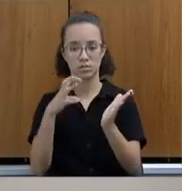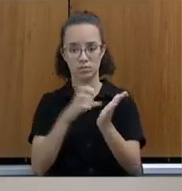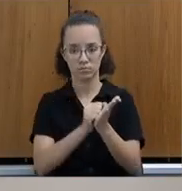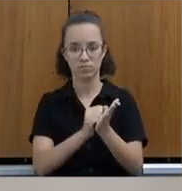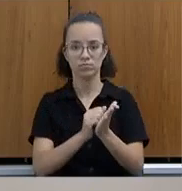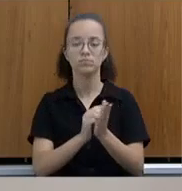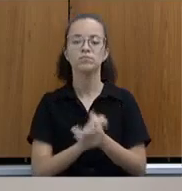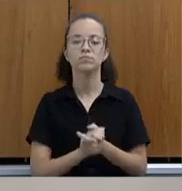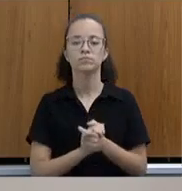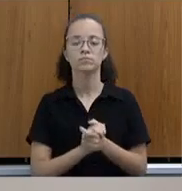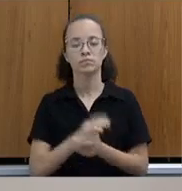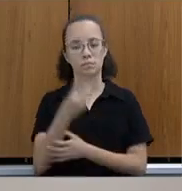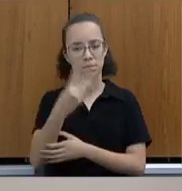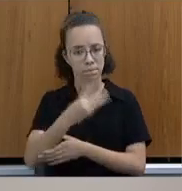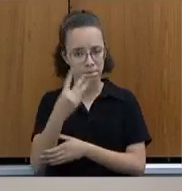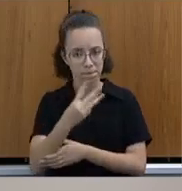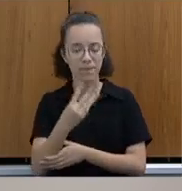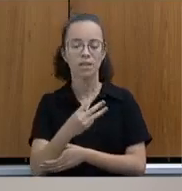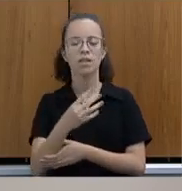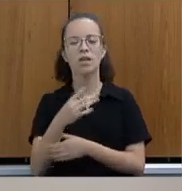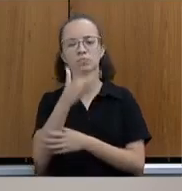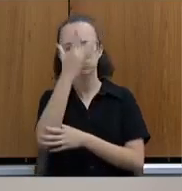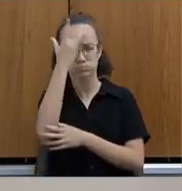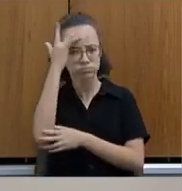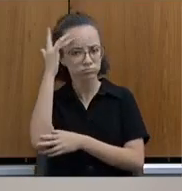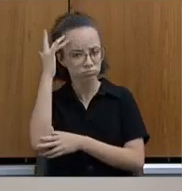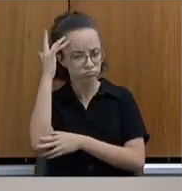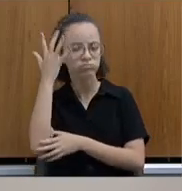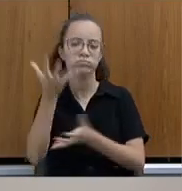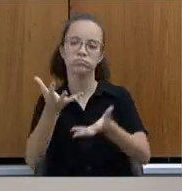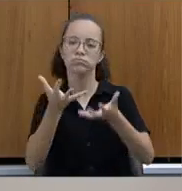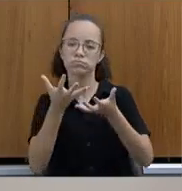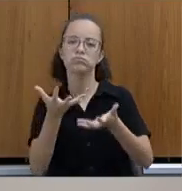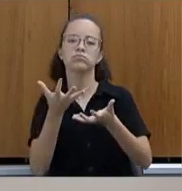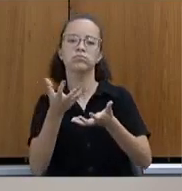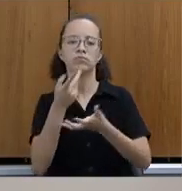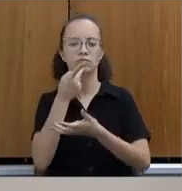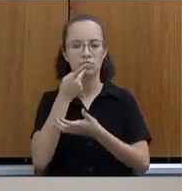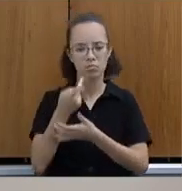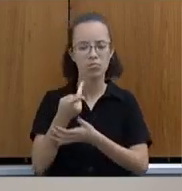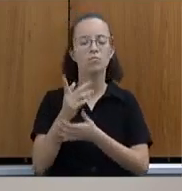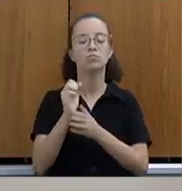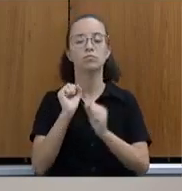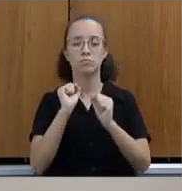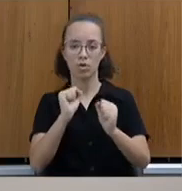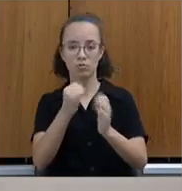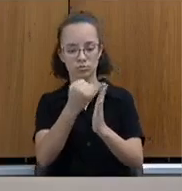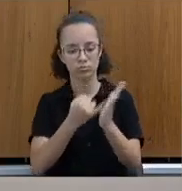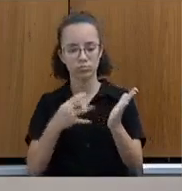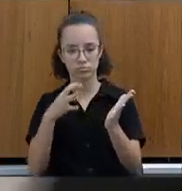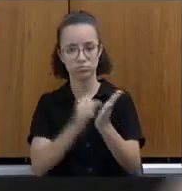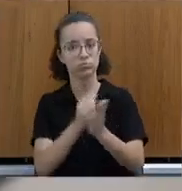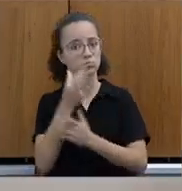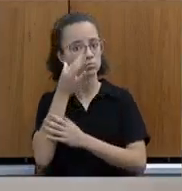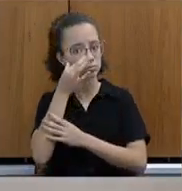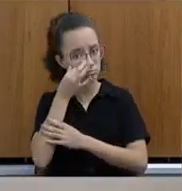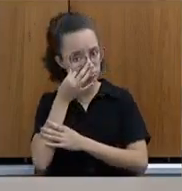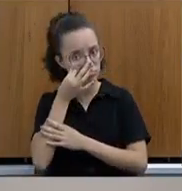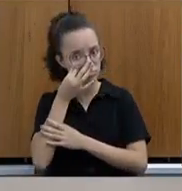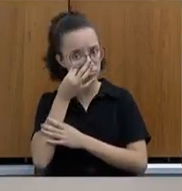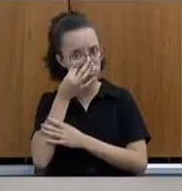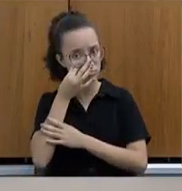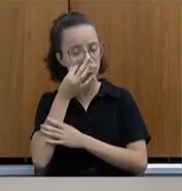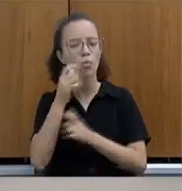Terceiro, os parlamentares que desejarem fazer uso da palavra podem se inscrever pessoalmente junto à